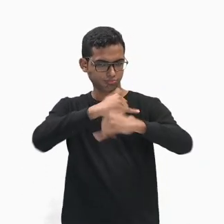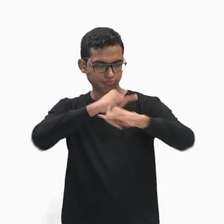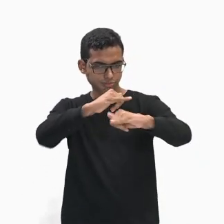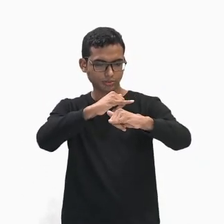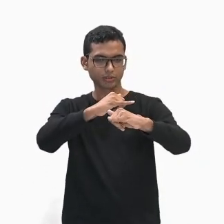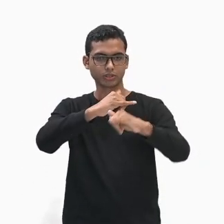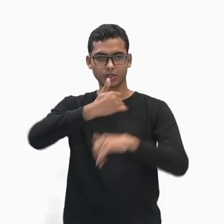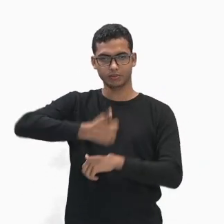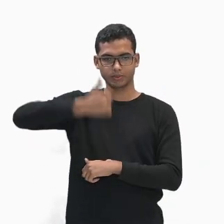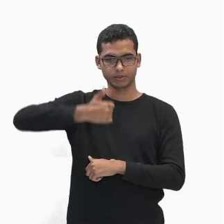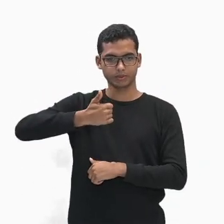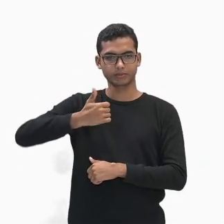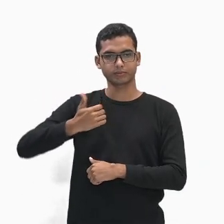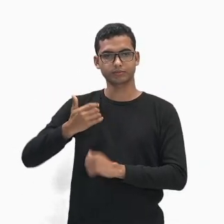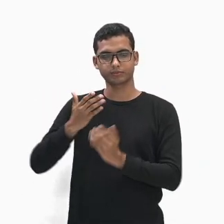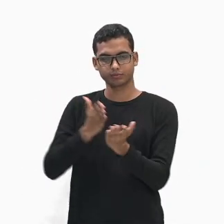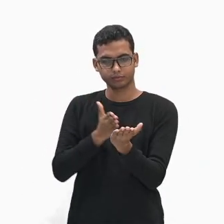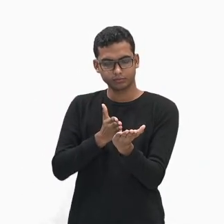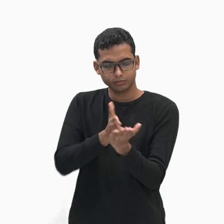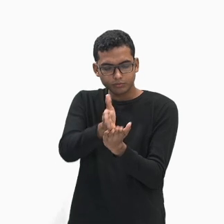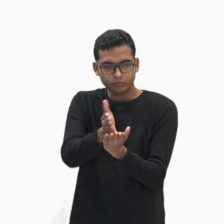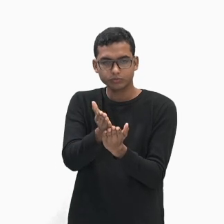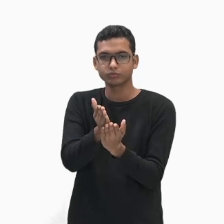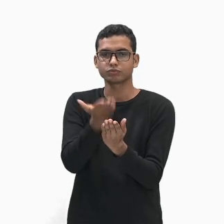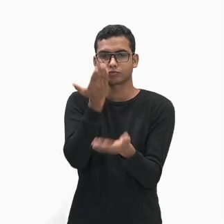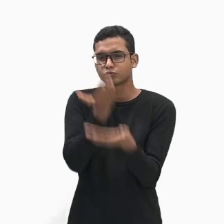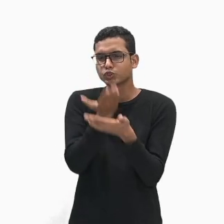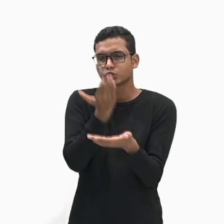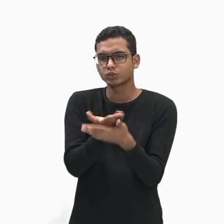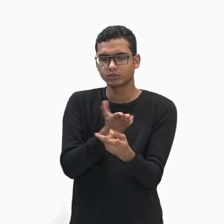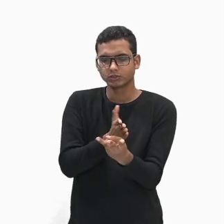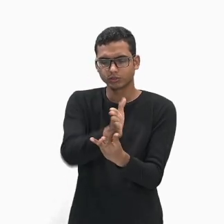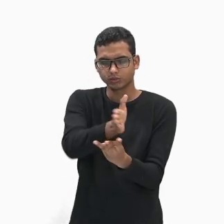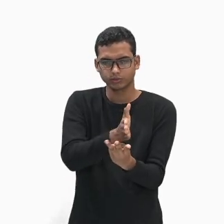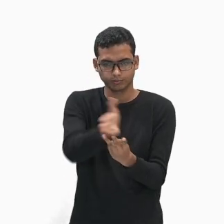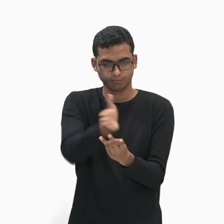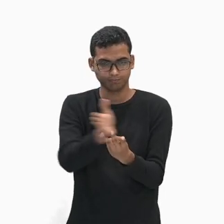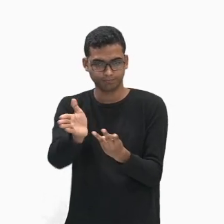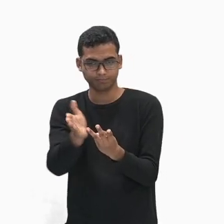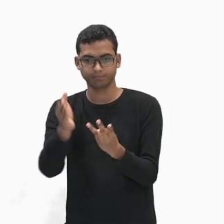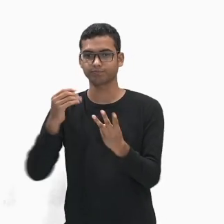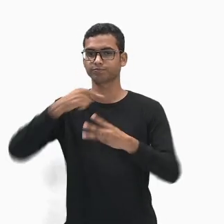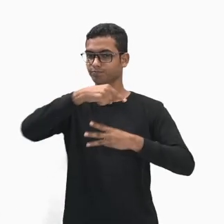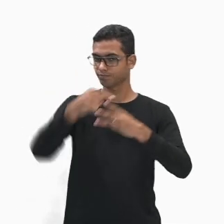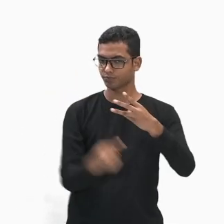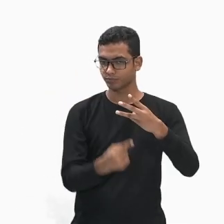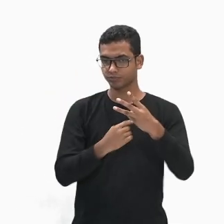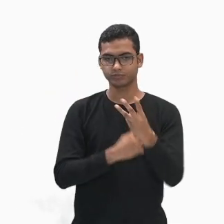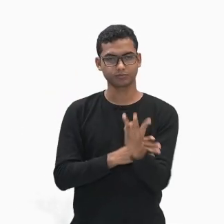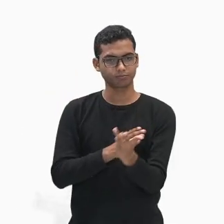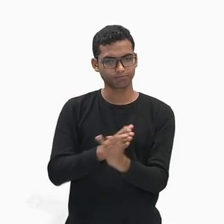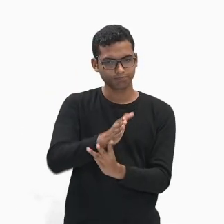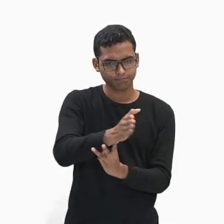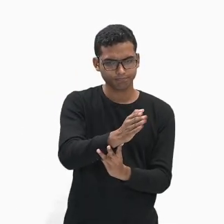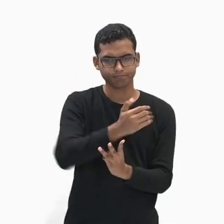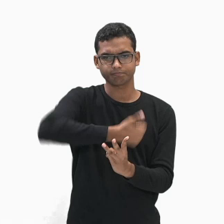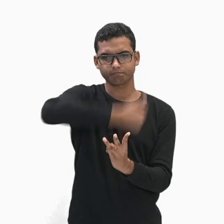ela estuda 3 ramos, como nós temos aqui. O primeiro, a